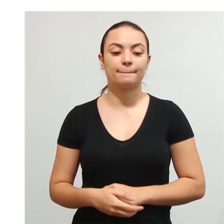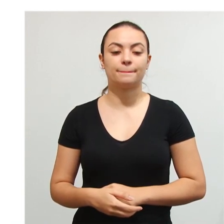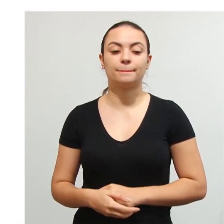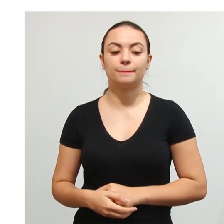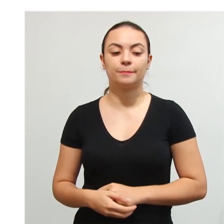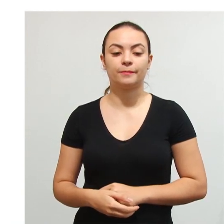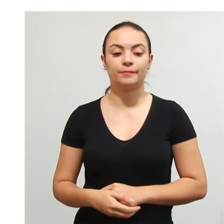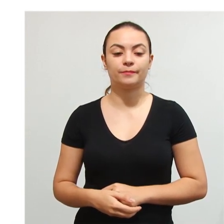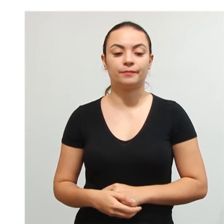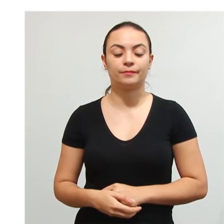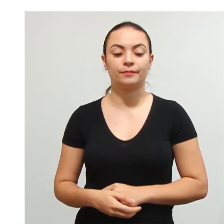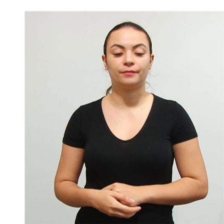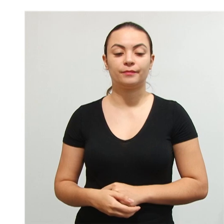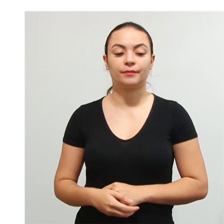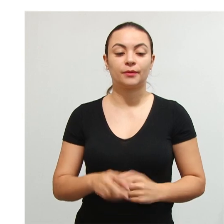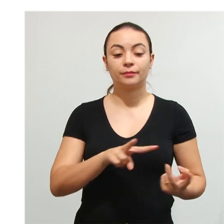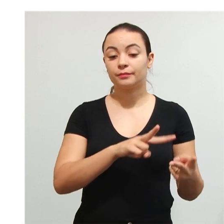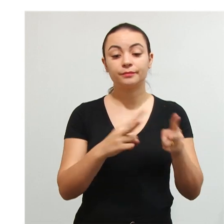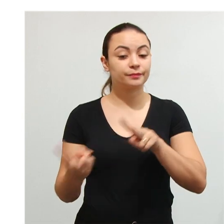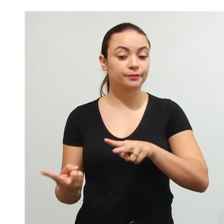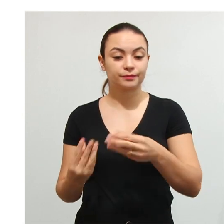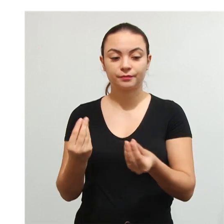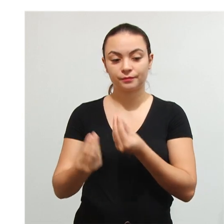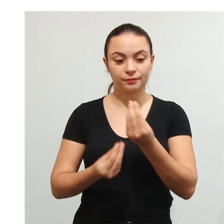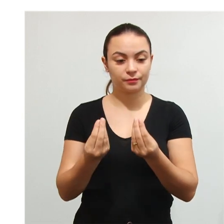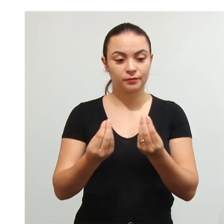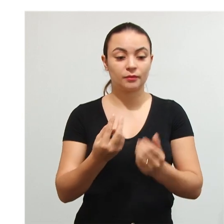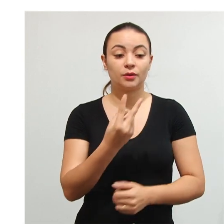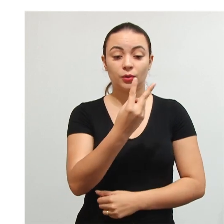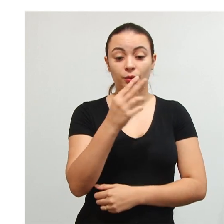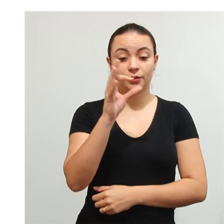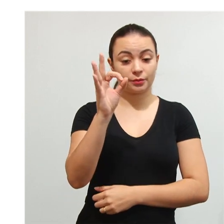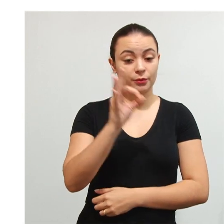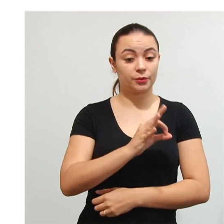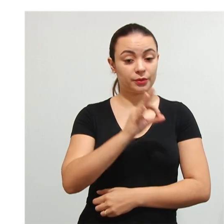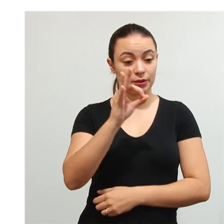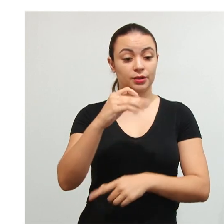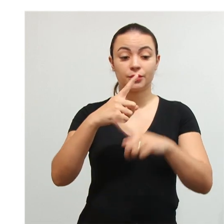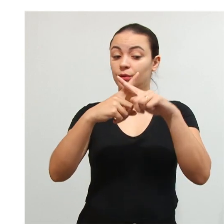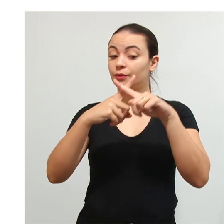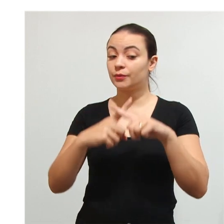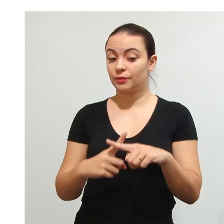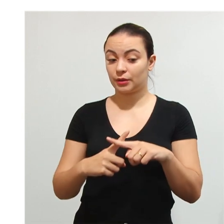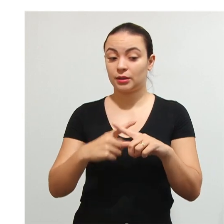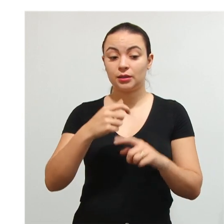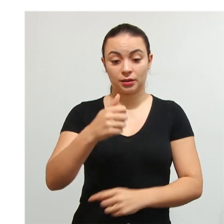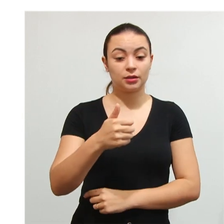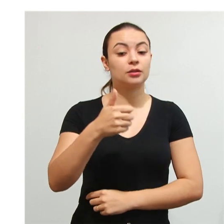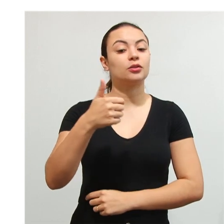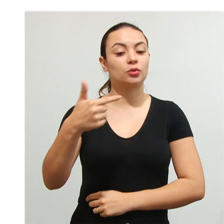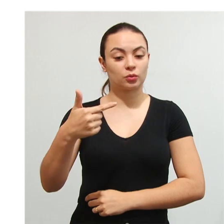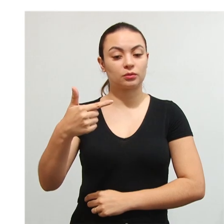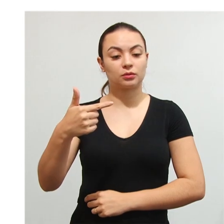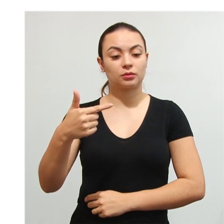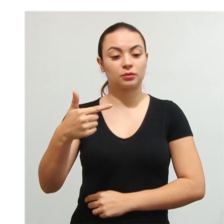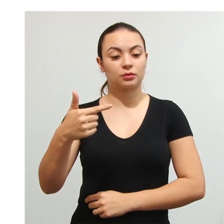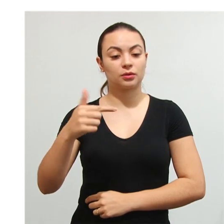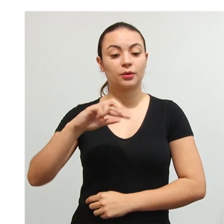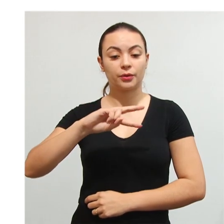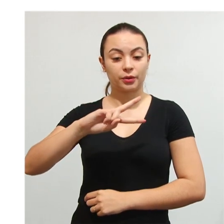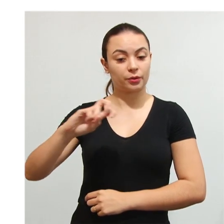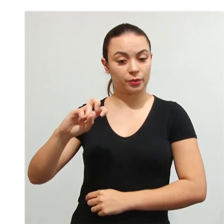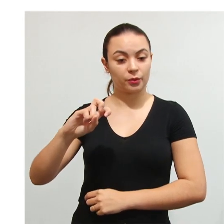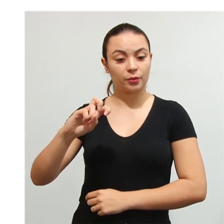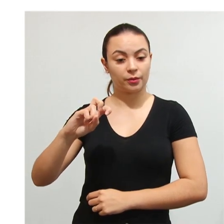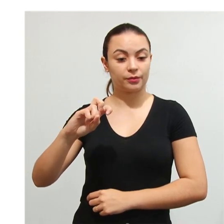para uma taxa anual basta eu pegar esses dois por cento e multiplicar por 12 logo eu